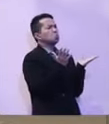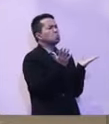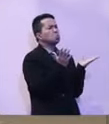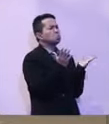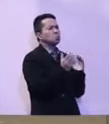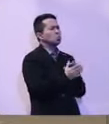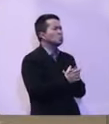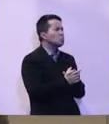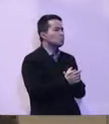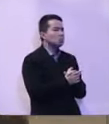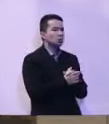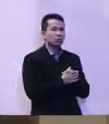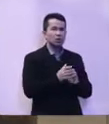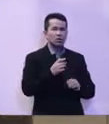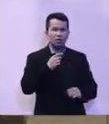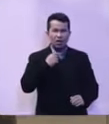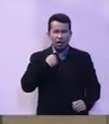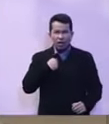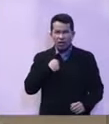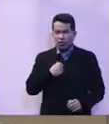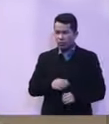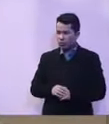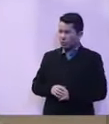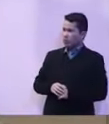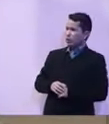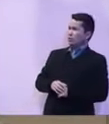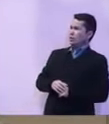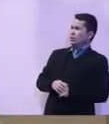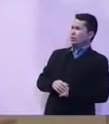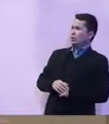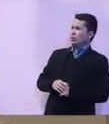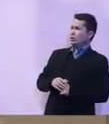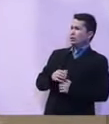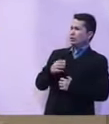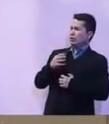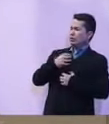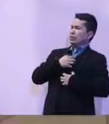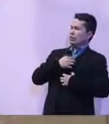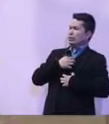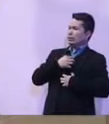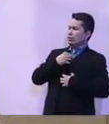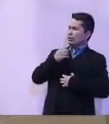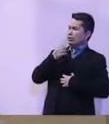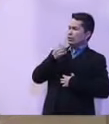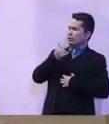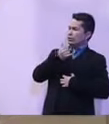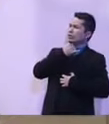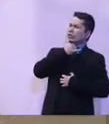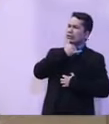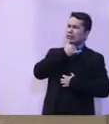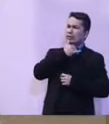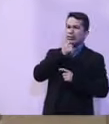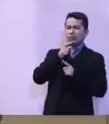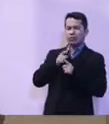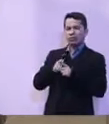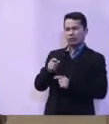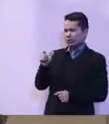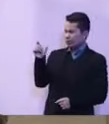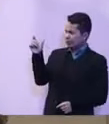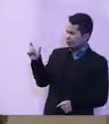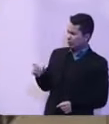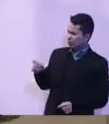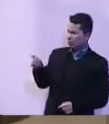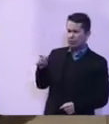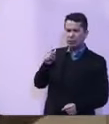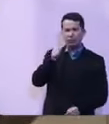assim, muito triste naquela hora, porque aquela senhora era profundamente religiosa. A gente